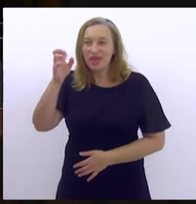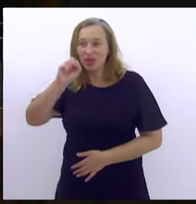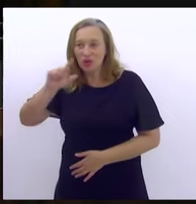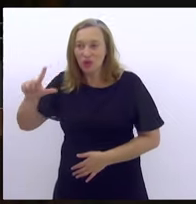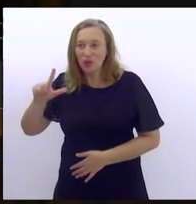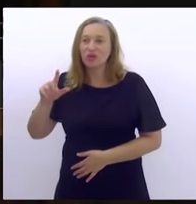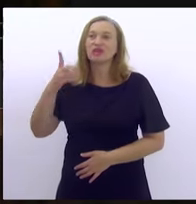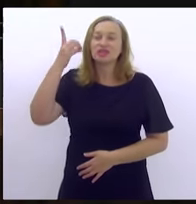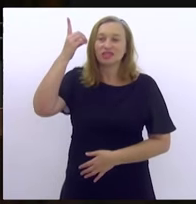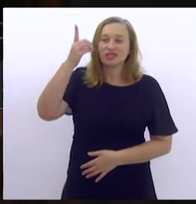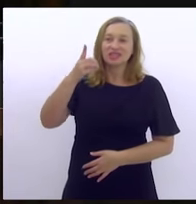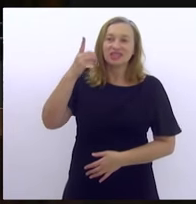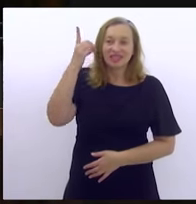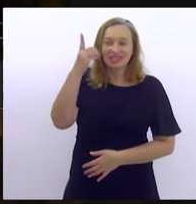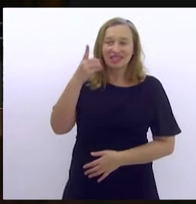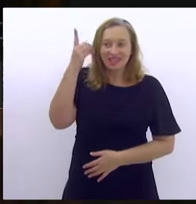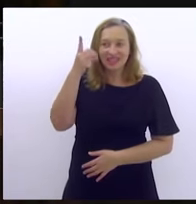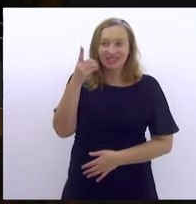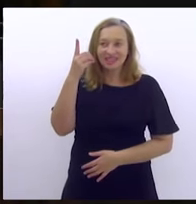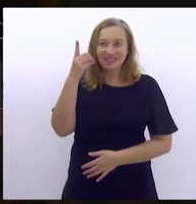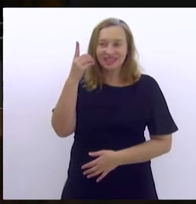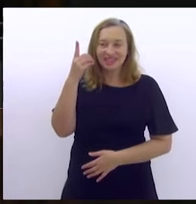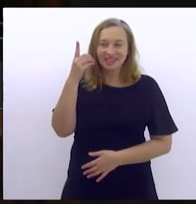também. Conseguiu anotar? O deputado